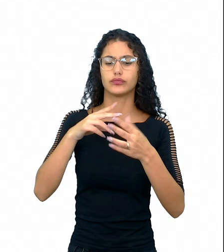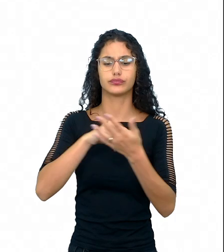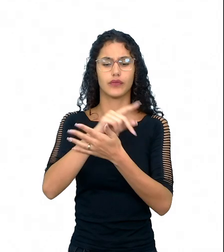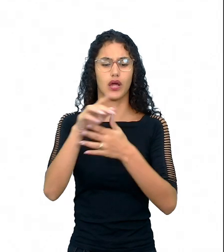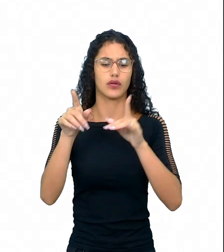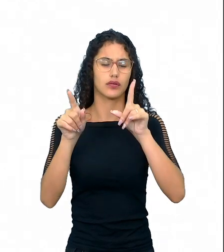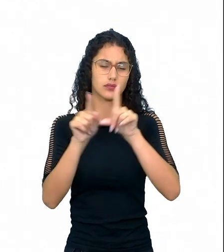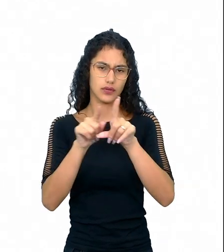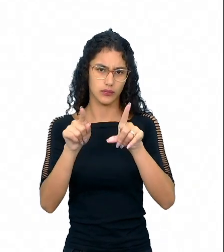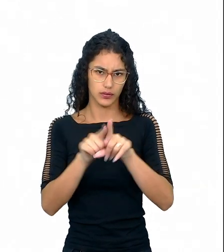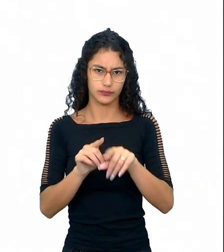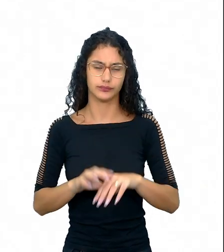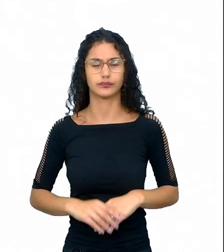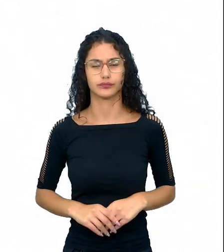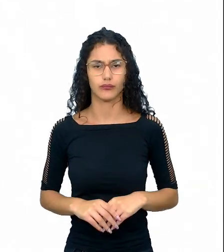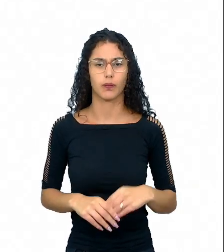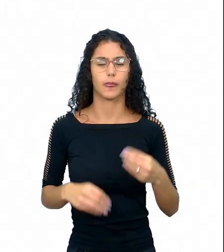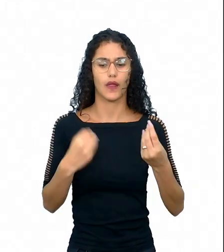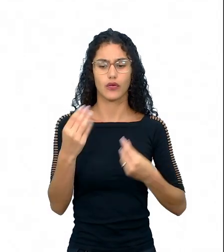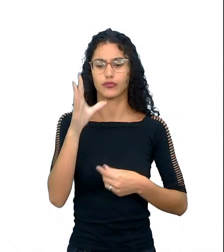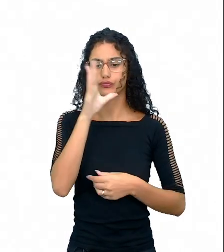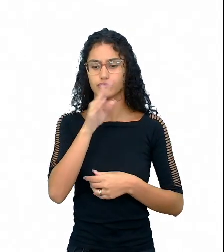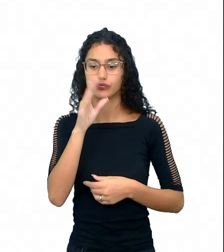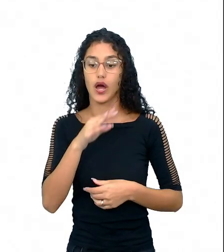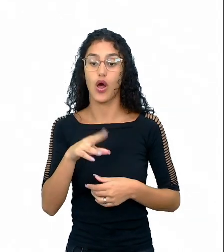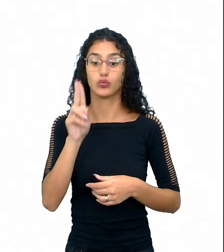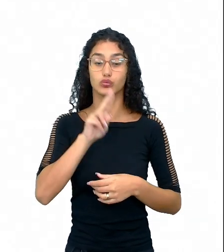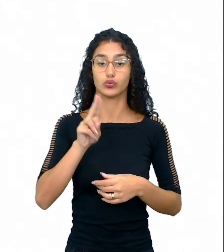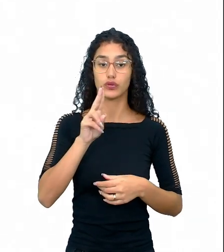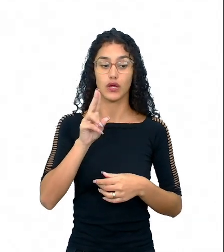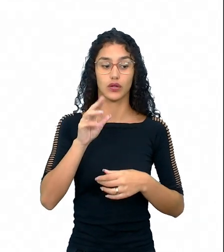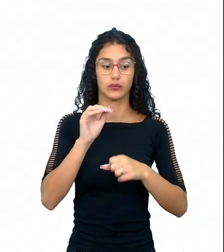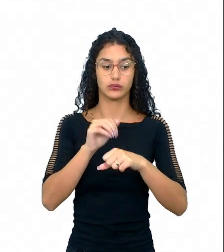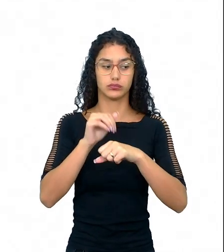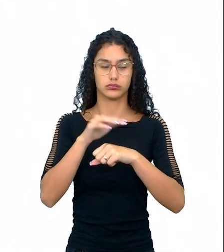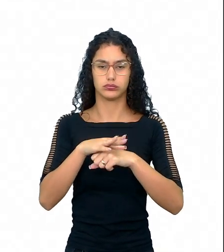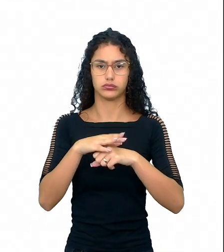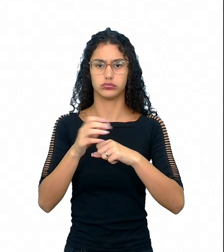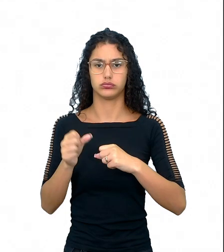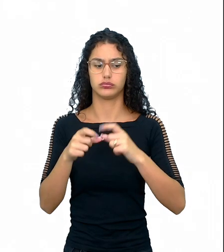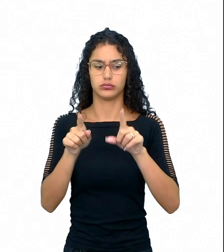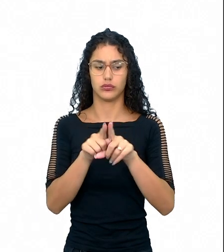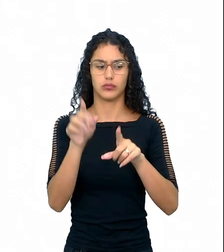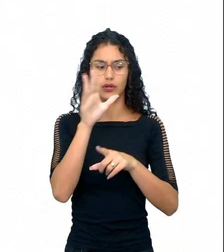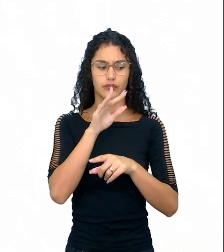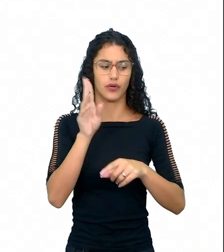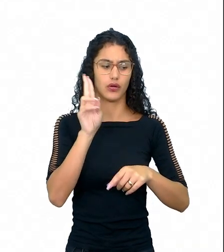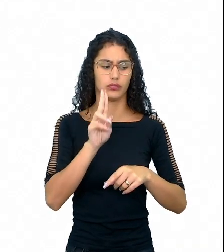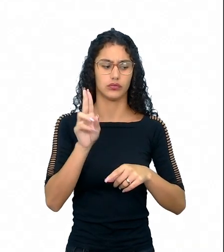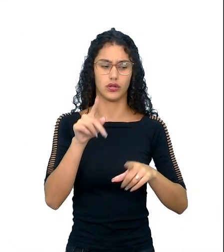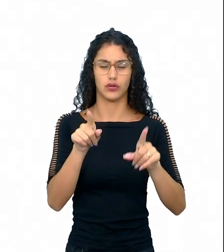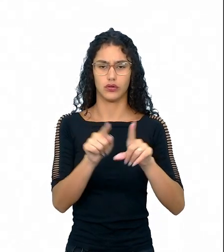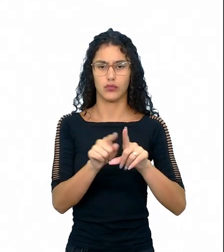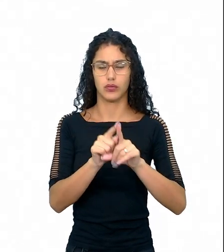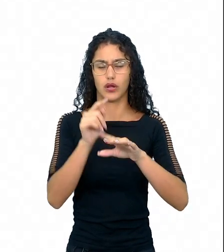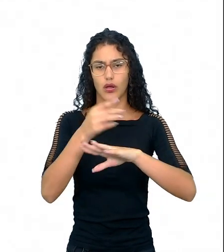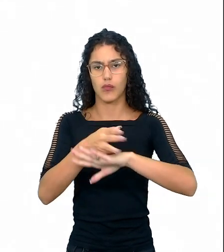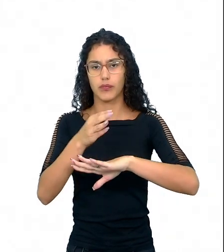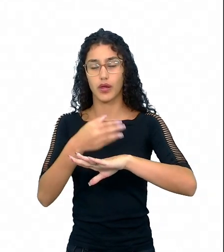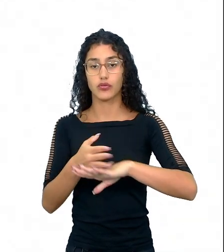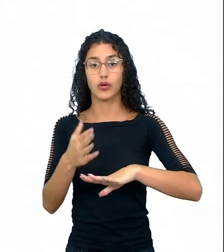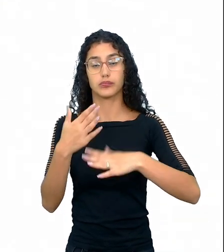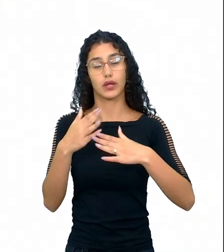outros intermediários, né? Onde que ora eu falo usando uma gíria, ora eu posso também falar e usar aí a prática